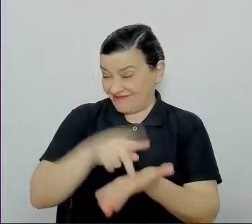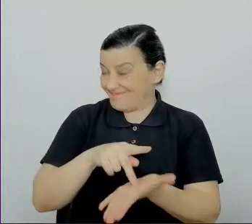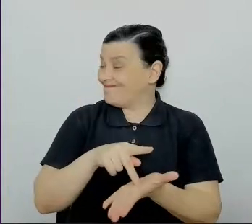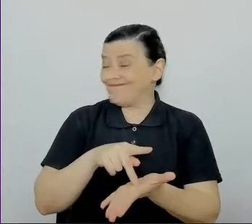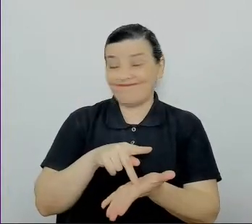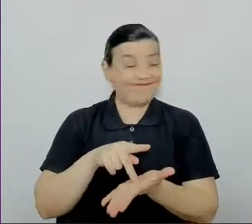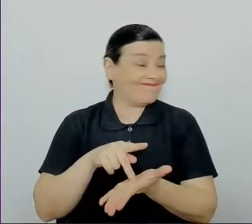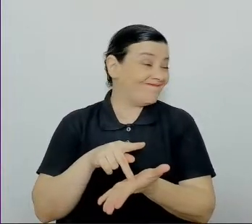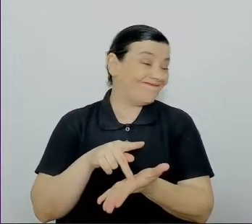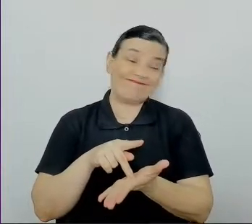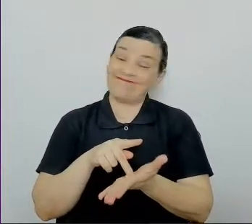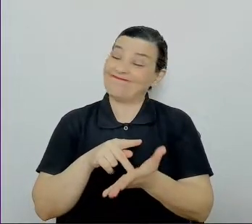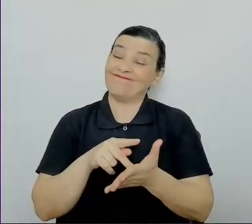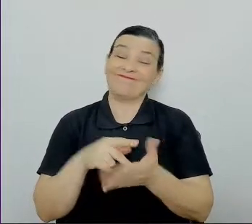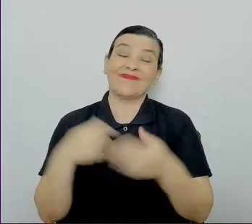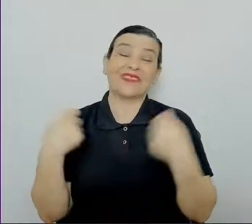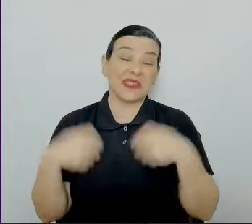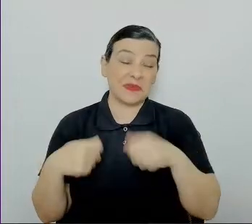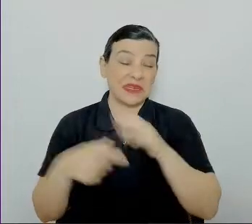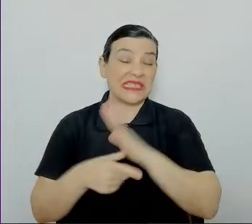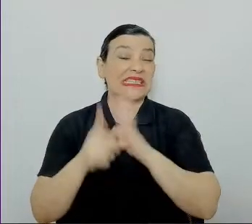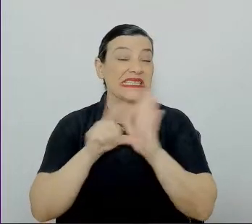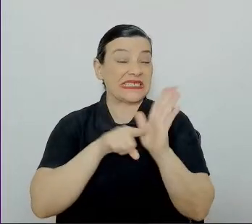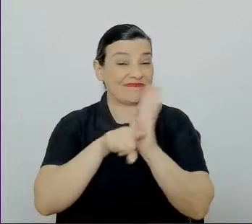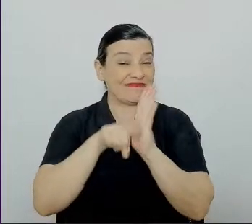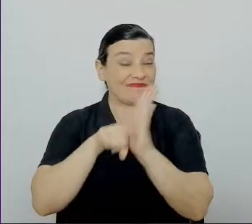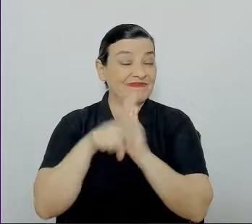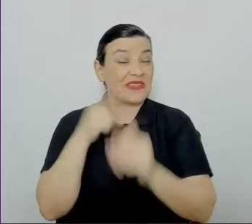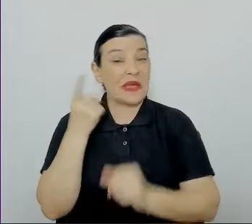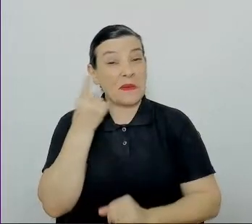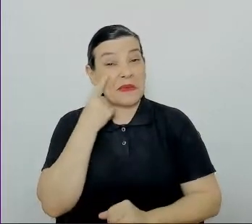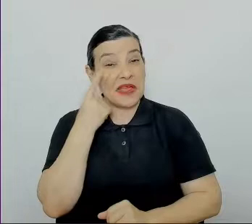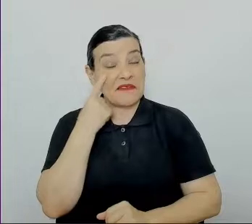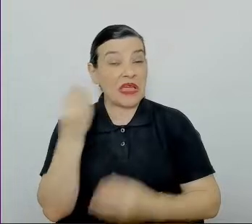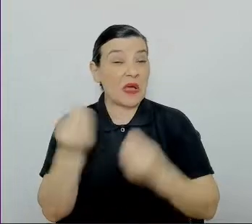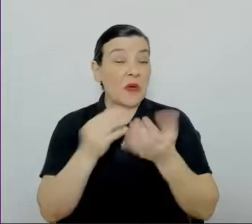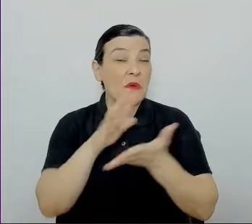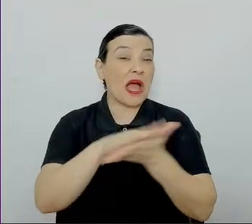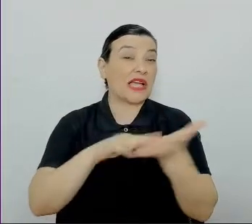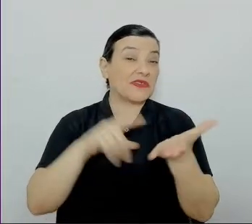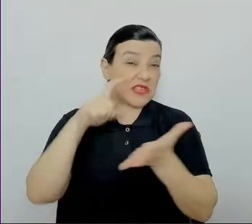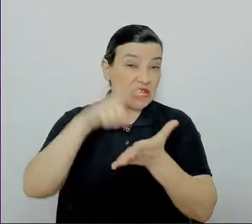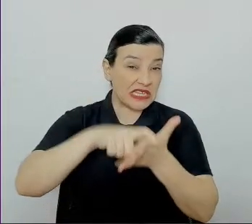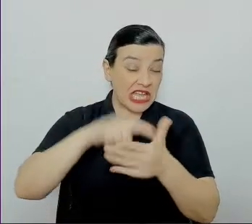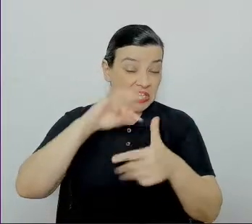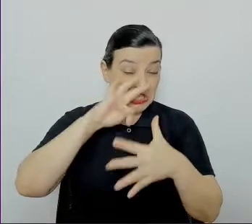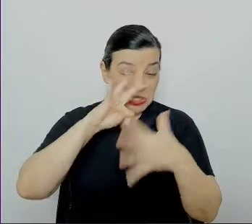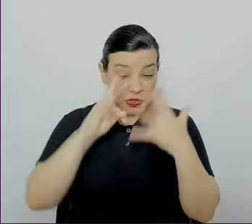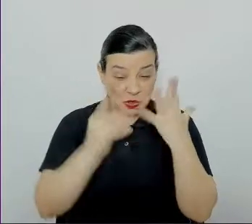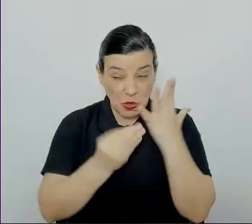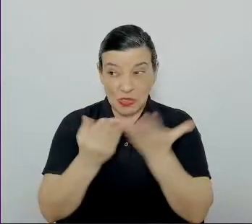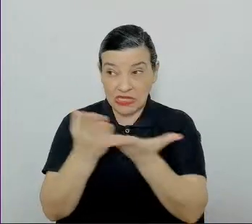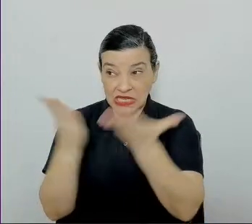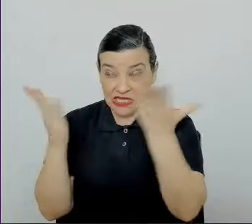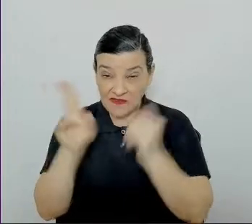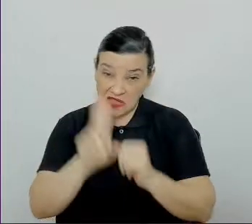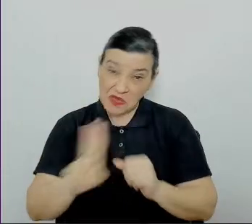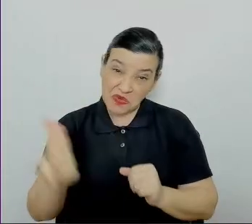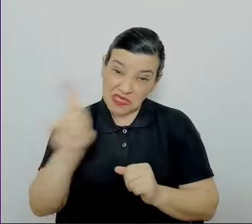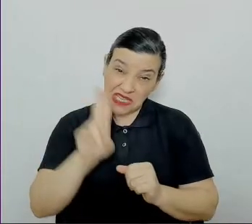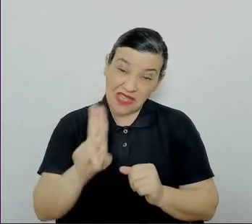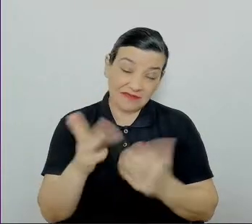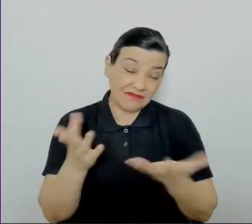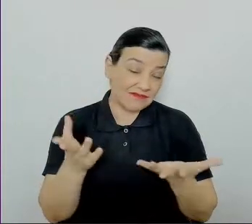fatores que influenciam o impacto do seu produto. E as funcionalidades não são a única coisa. Elas são uma partezinha do todo.